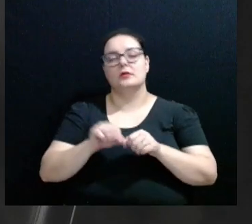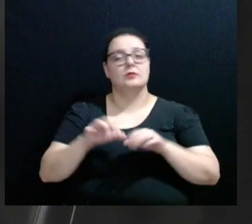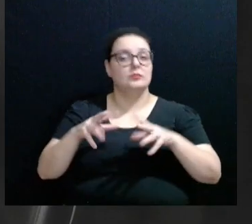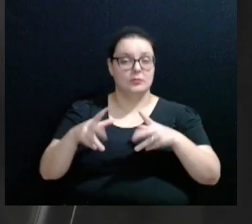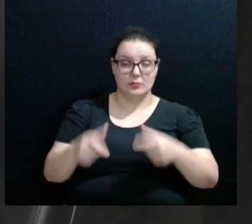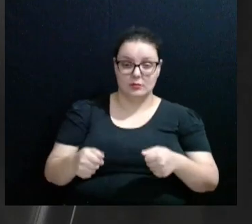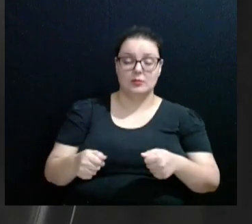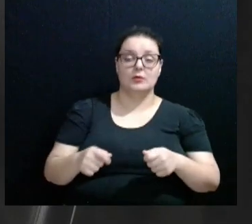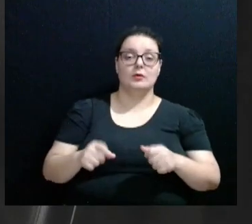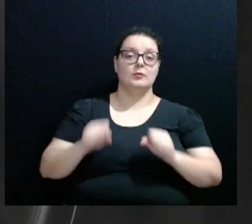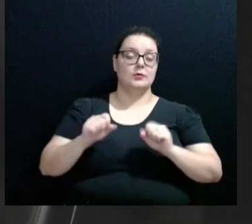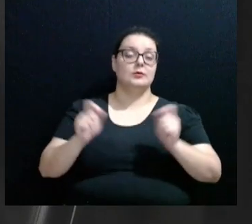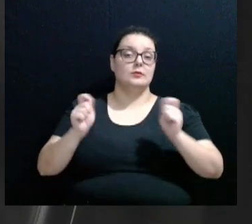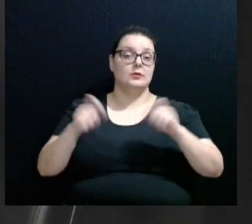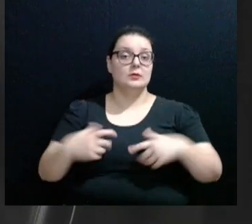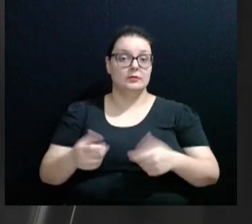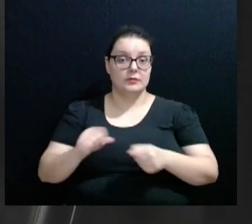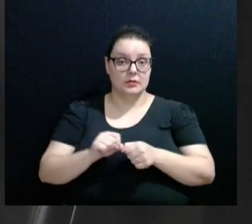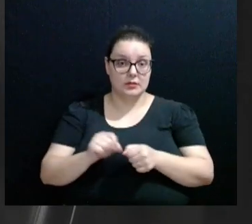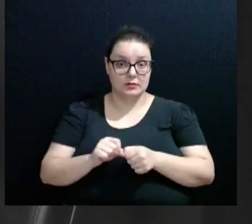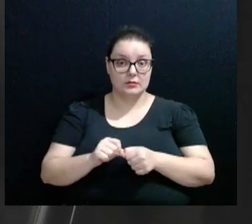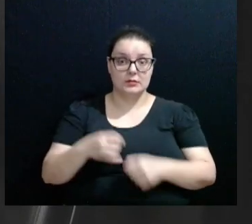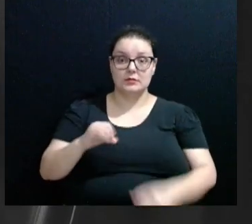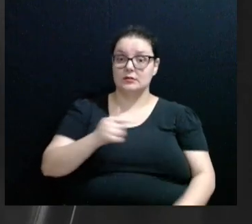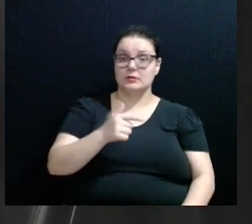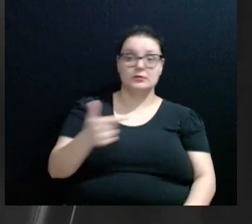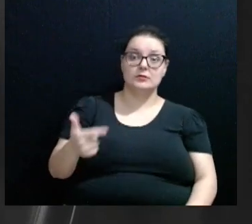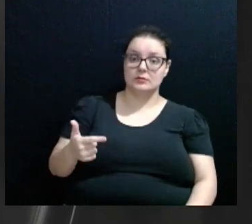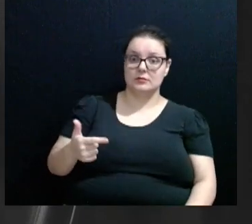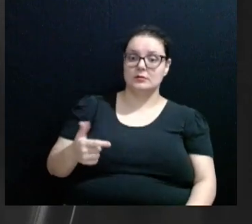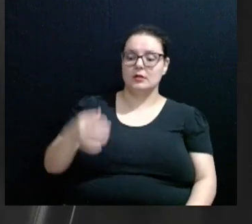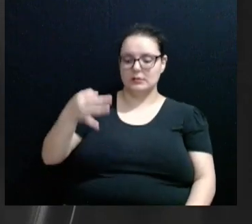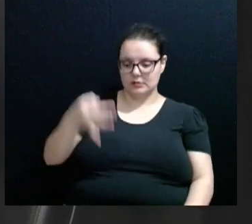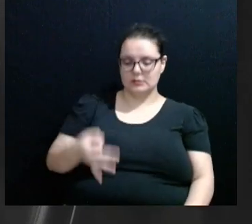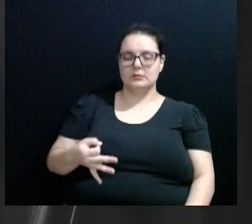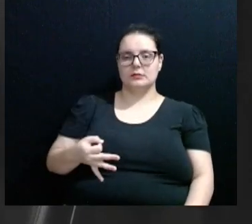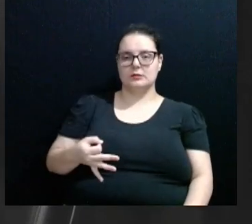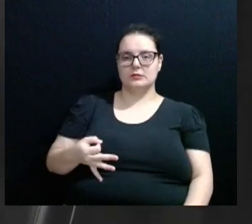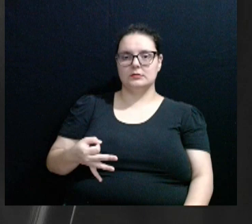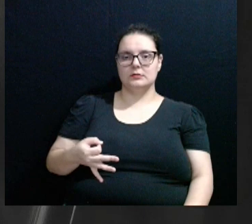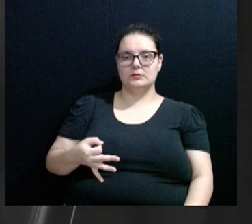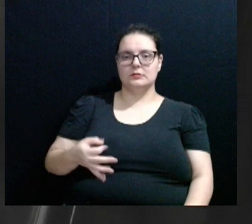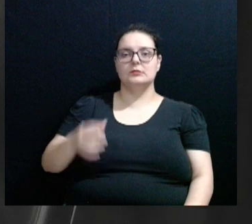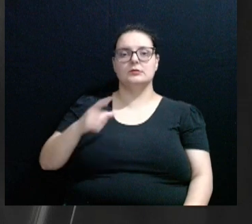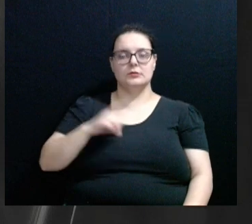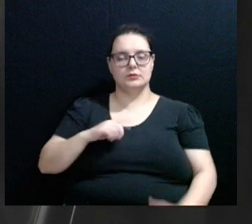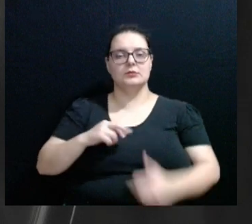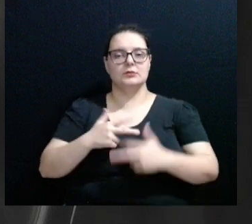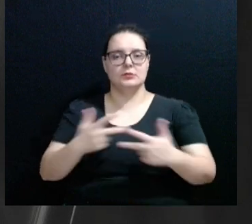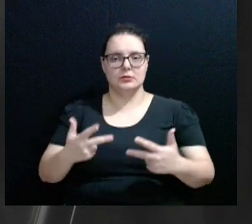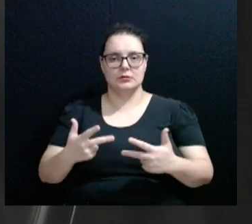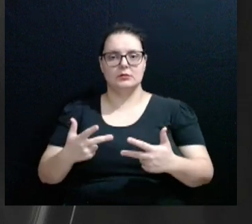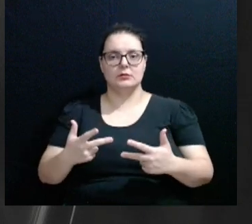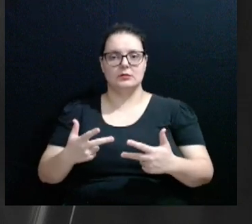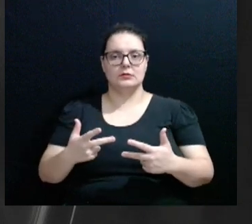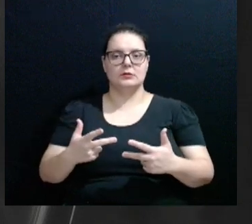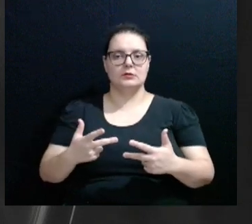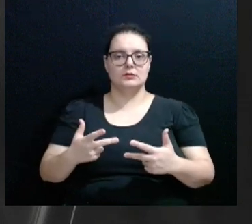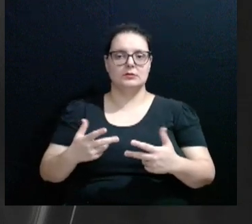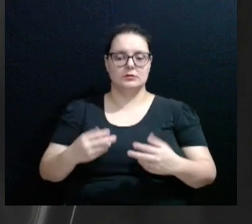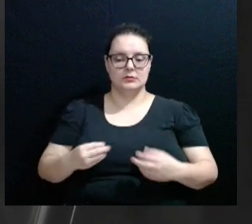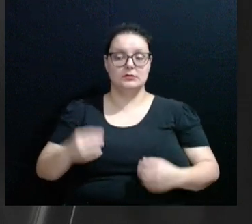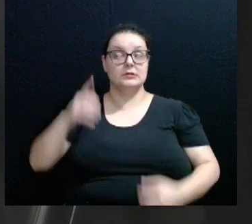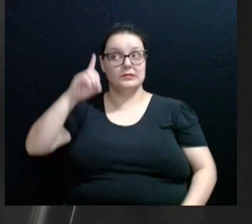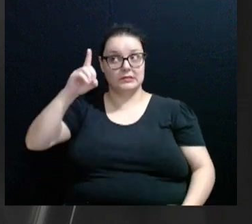que eu fiz se eu não tivesse aquela certeza que tinha algo que se me colocou lá, eu falava assim, se